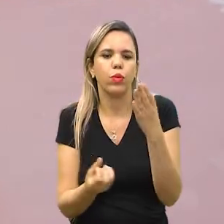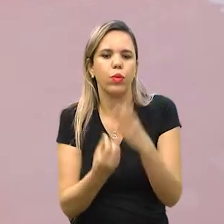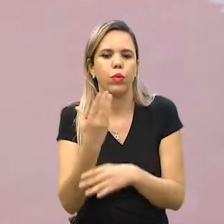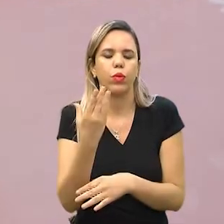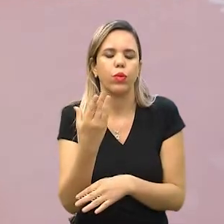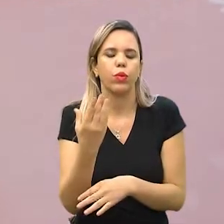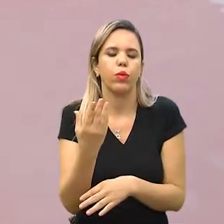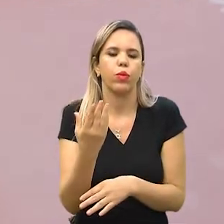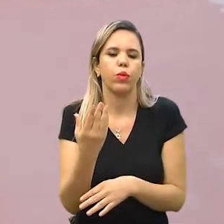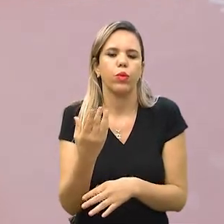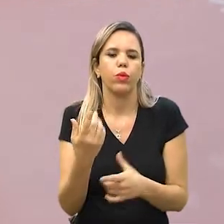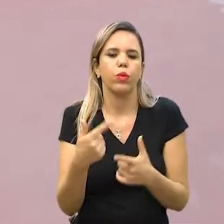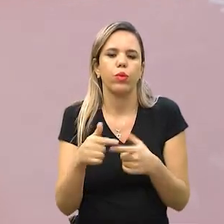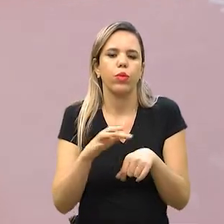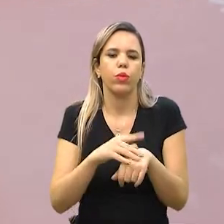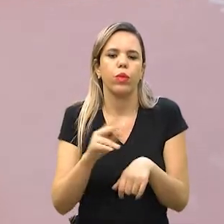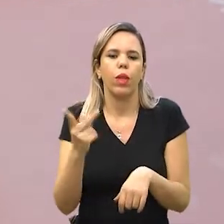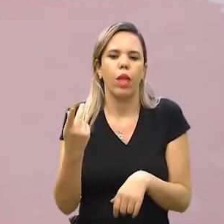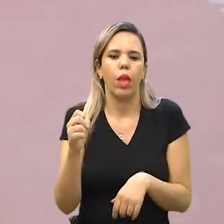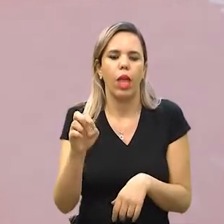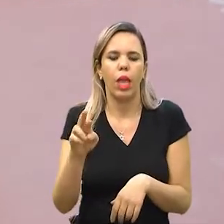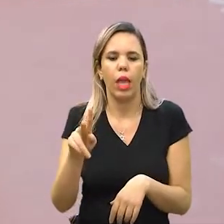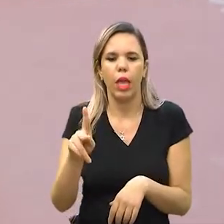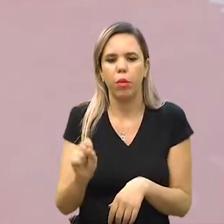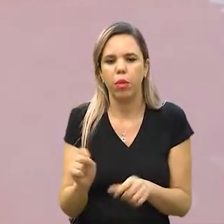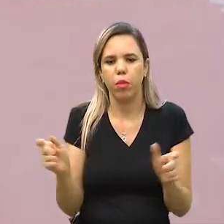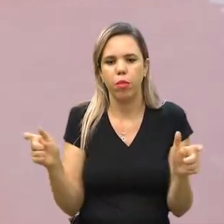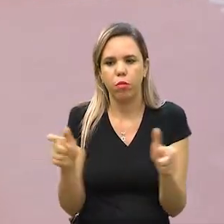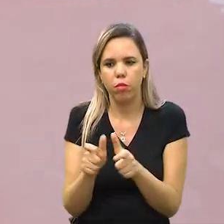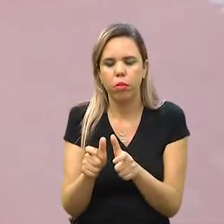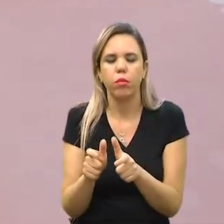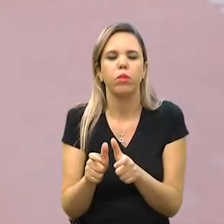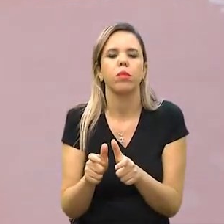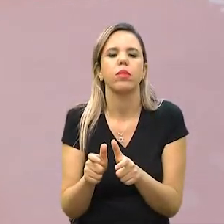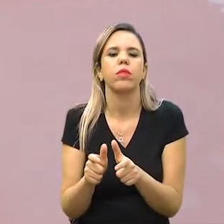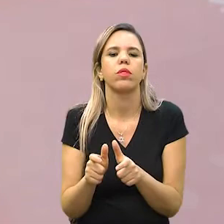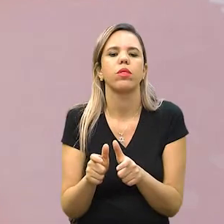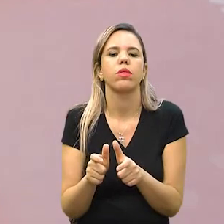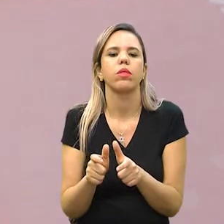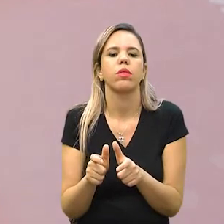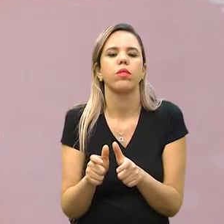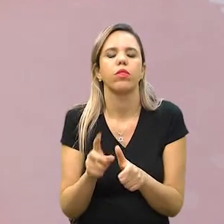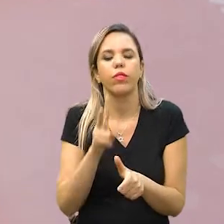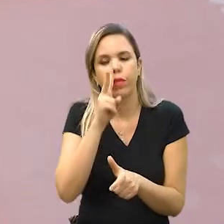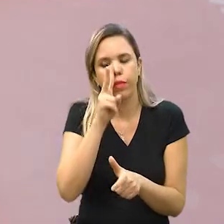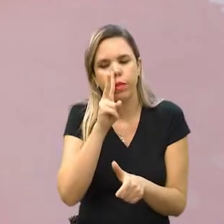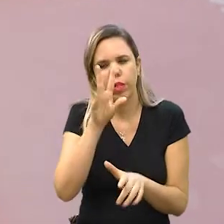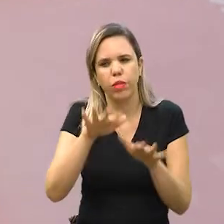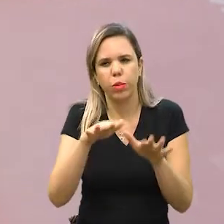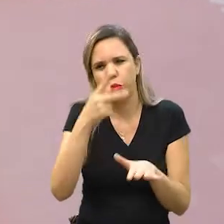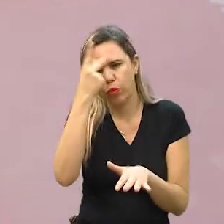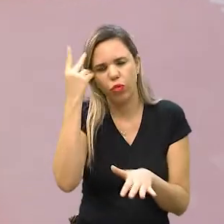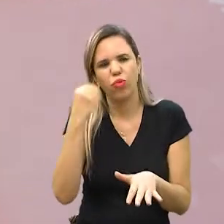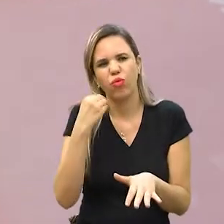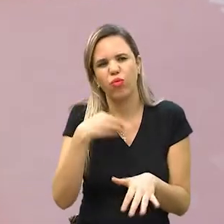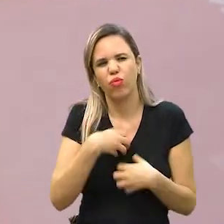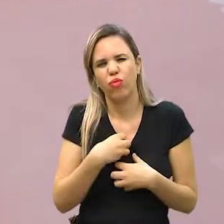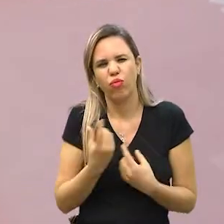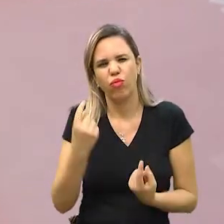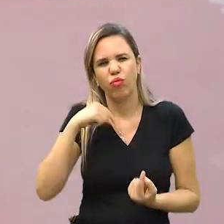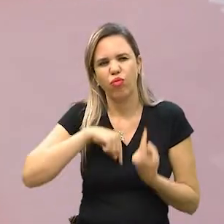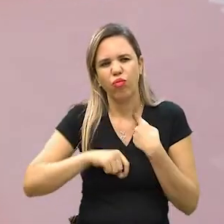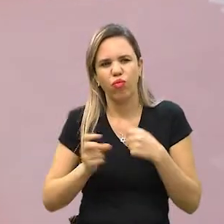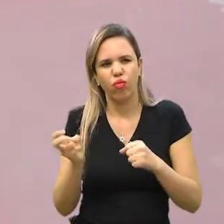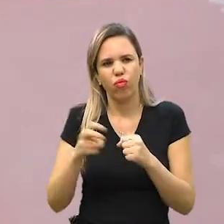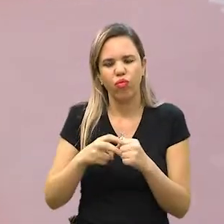quando surge, né, o sintoma da herpes zoster, né? Caiu a resistência, normalmente, se a pessoa tem aquele